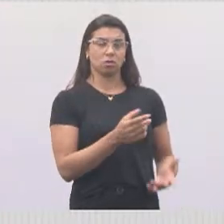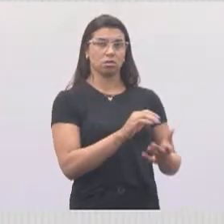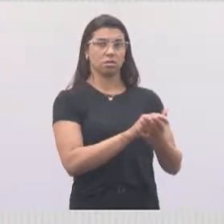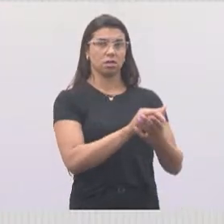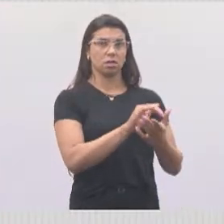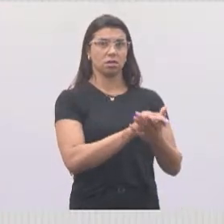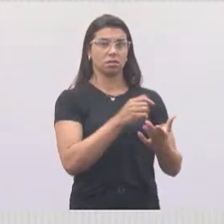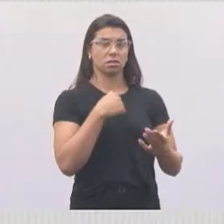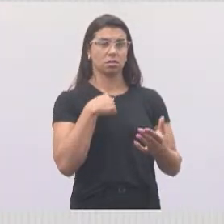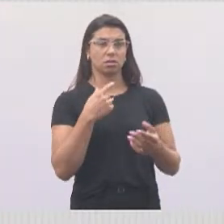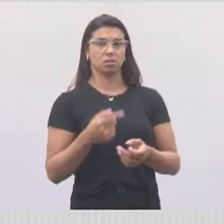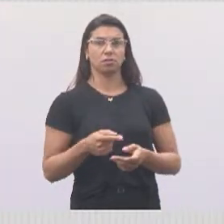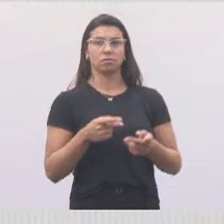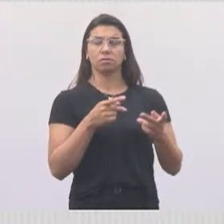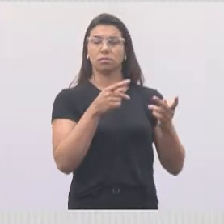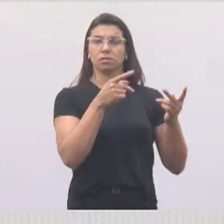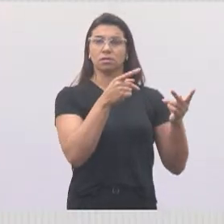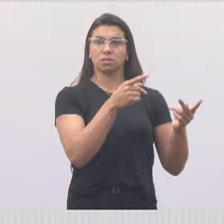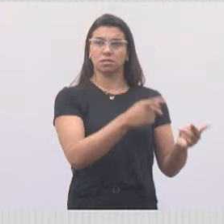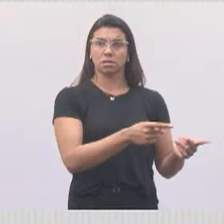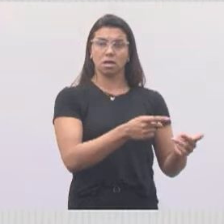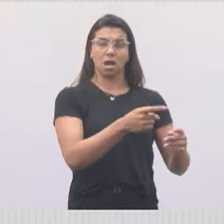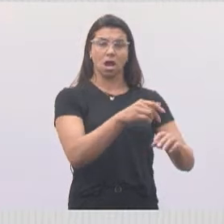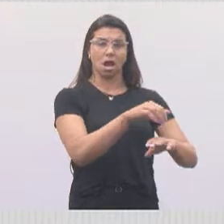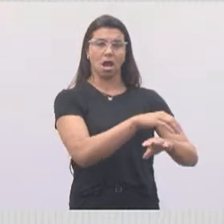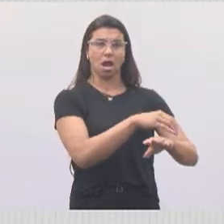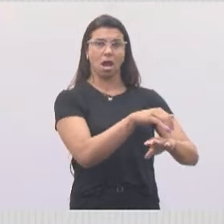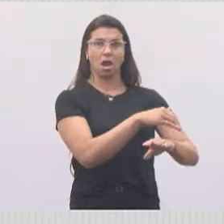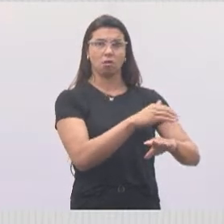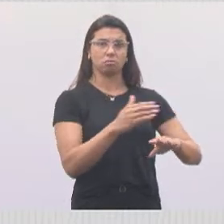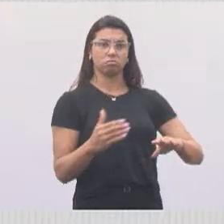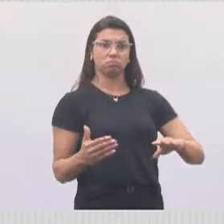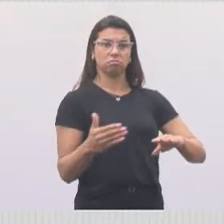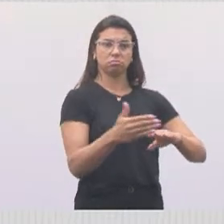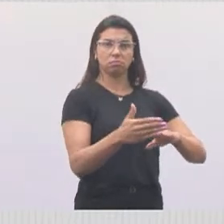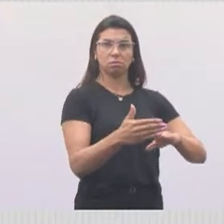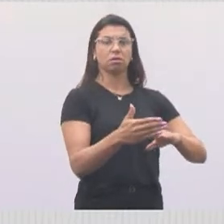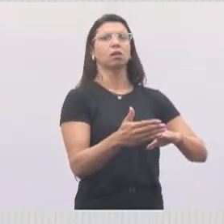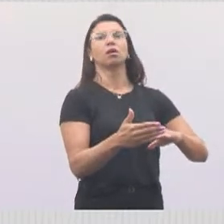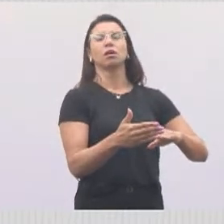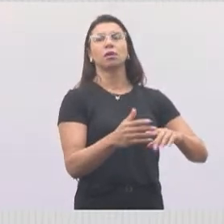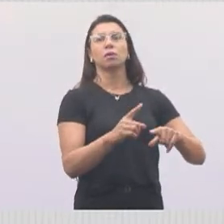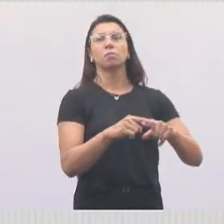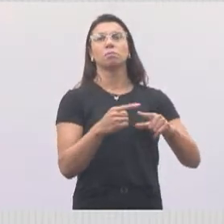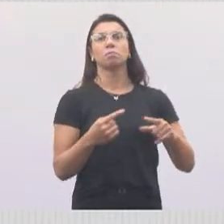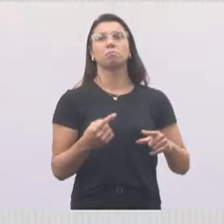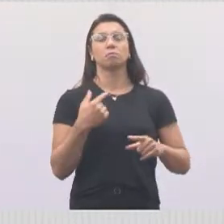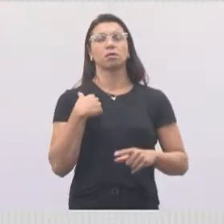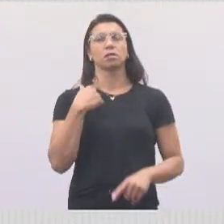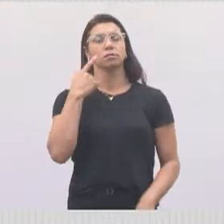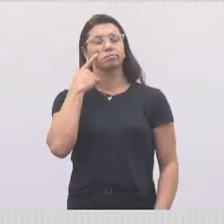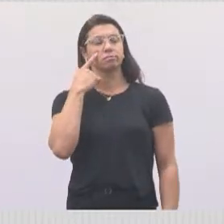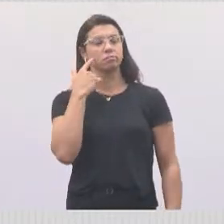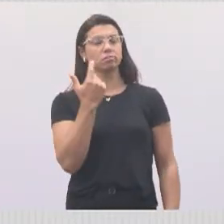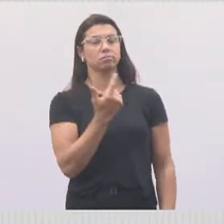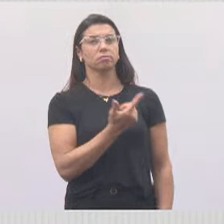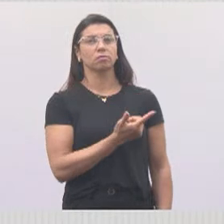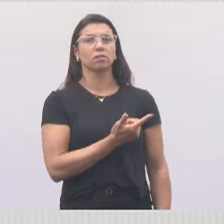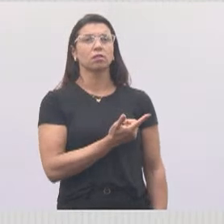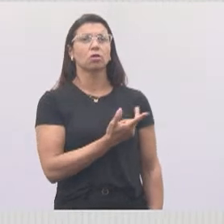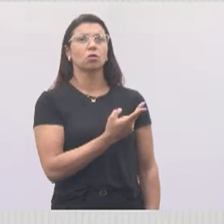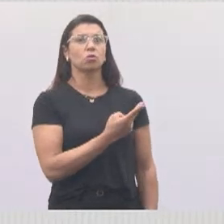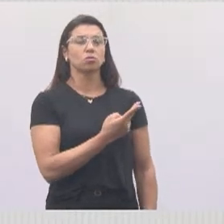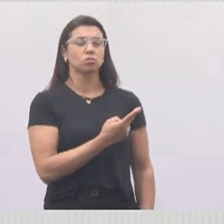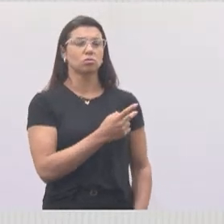rua Alberto Caieiro, uma rua sem saída. Estivemos lá ouvindo a demanda